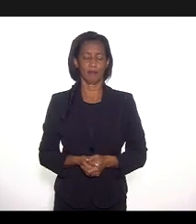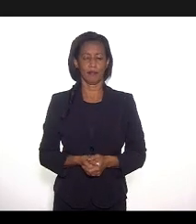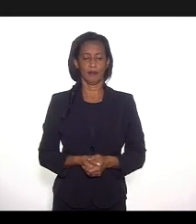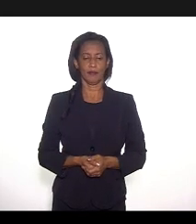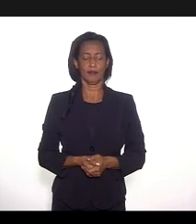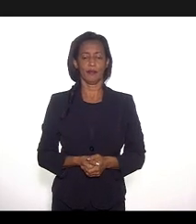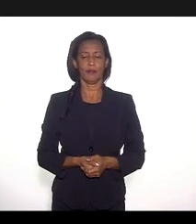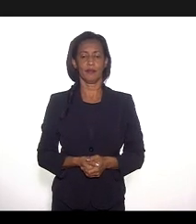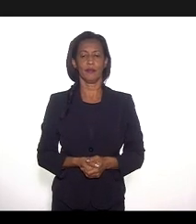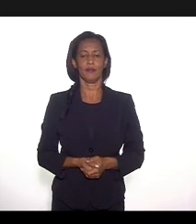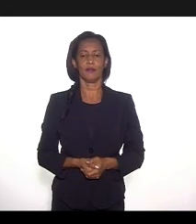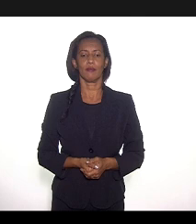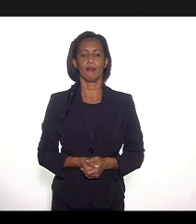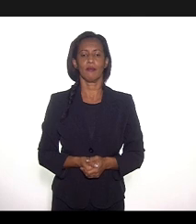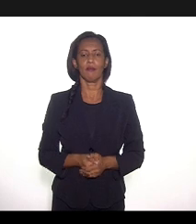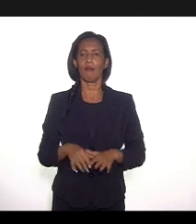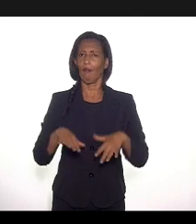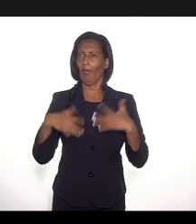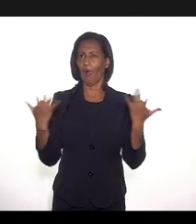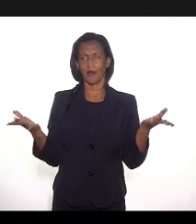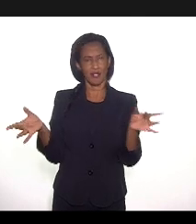bom. Assim arredondou.